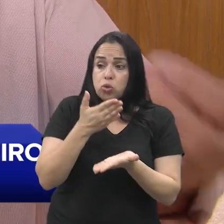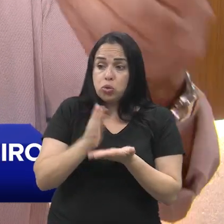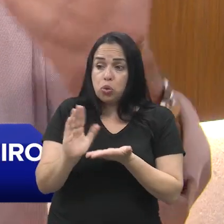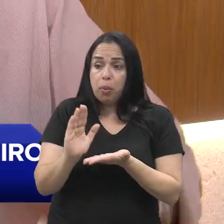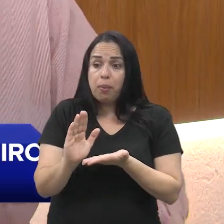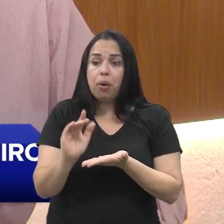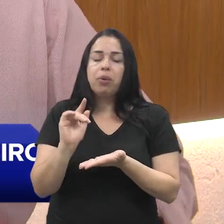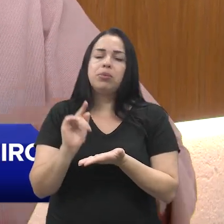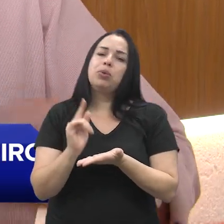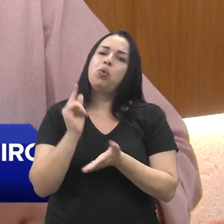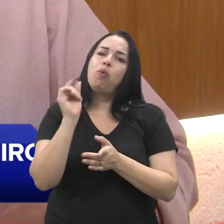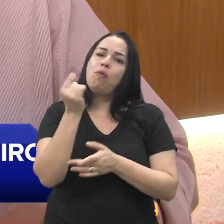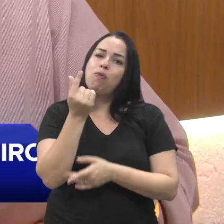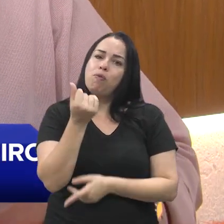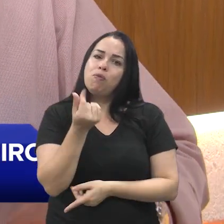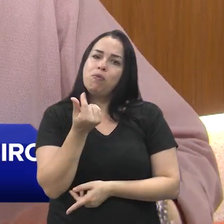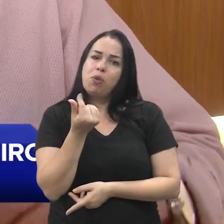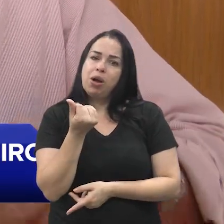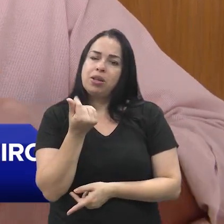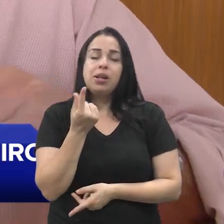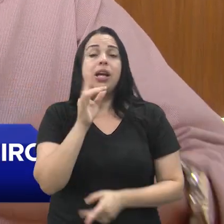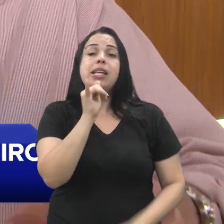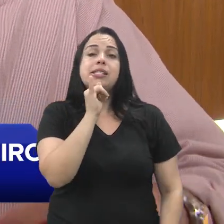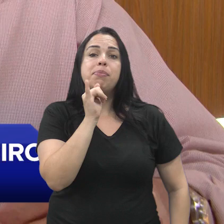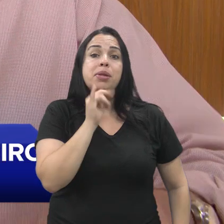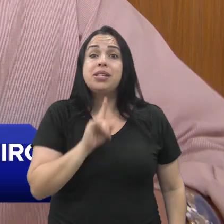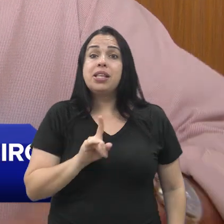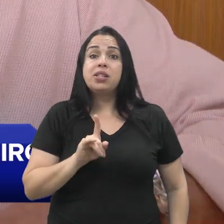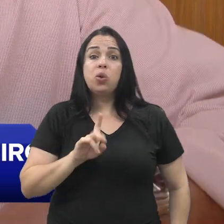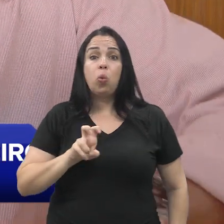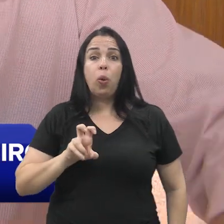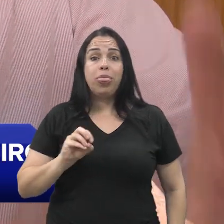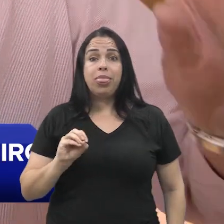Então, se sobrou num certo mês um certo valor,